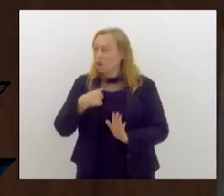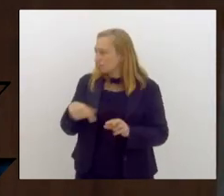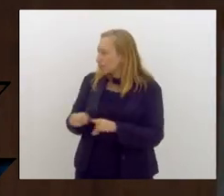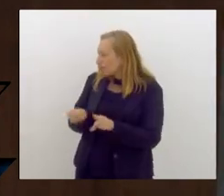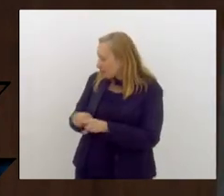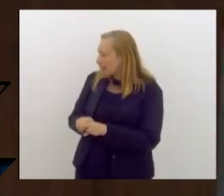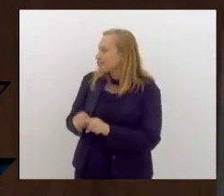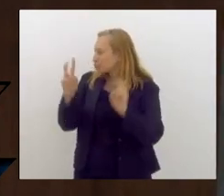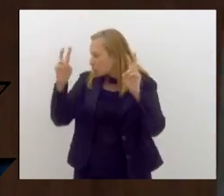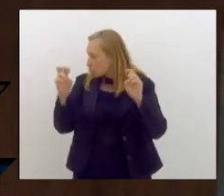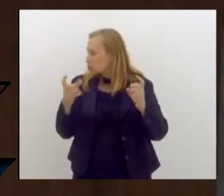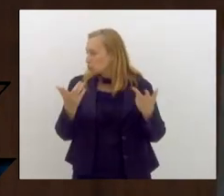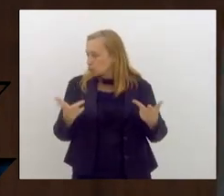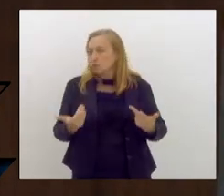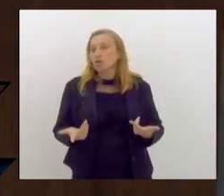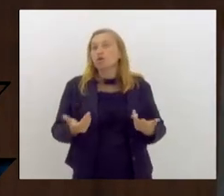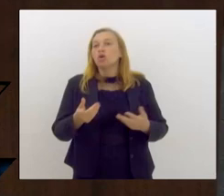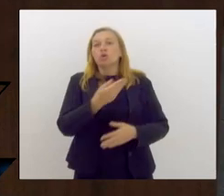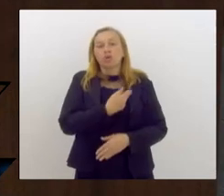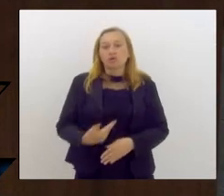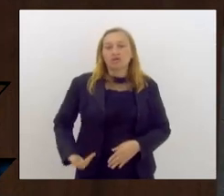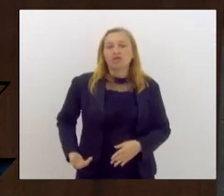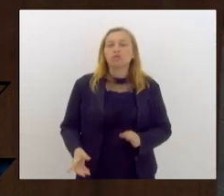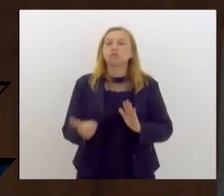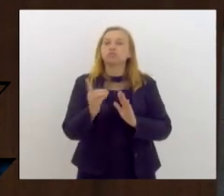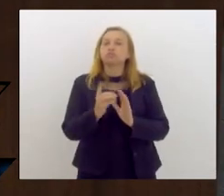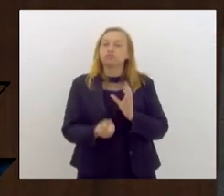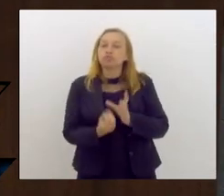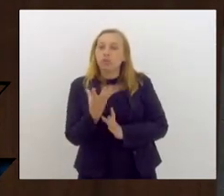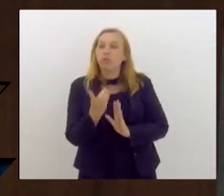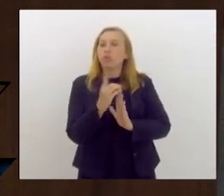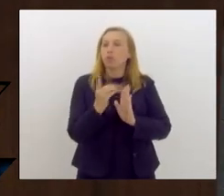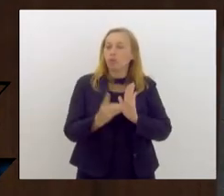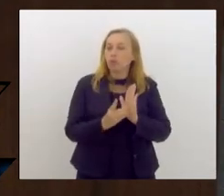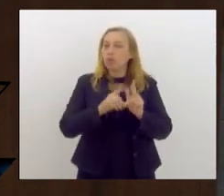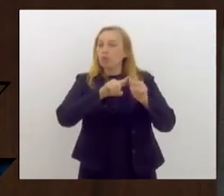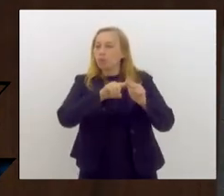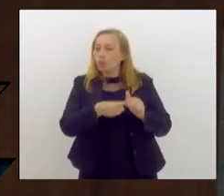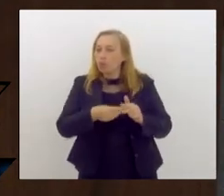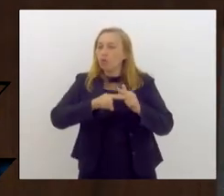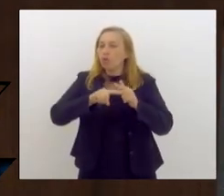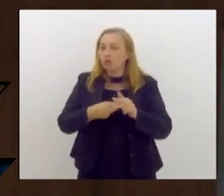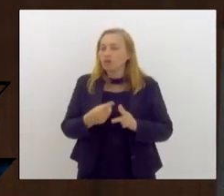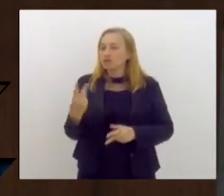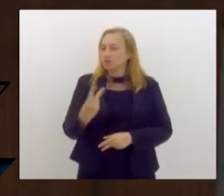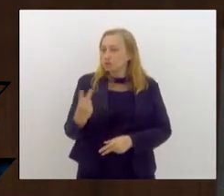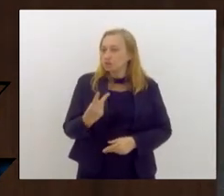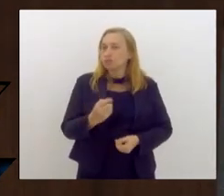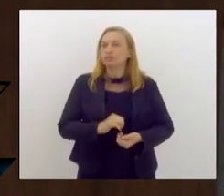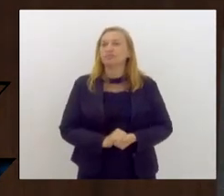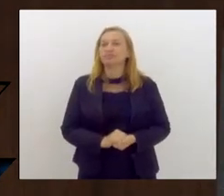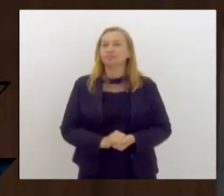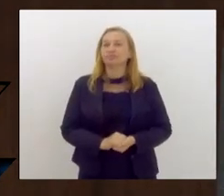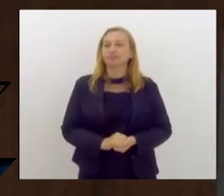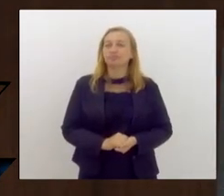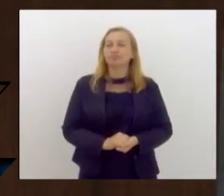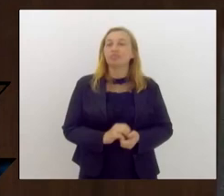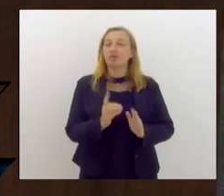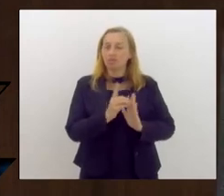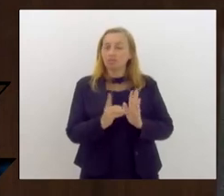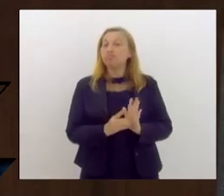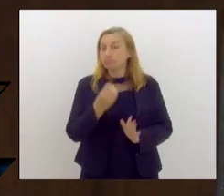uma lei sobre isso. O governador fez um decreto regulamentando as duas, era um decreto, do meu modo de ver,